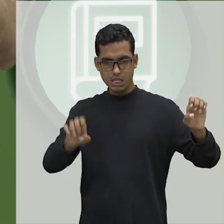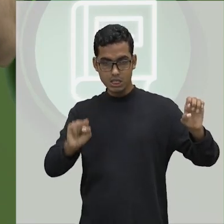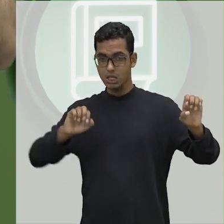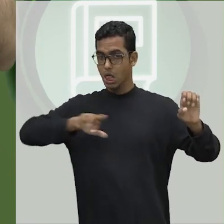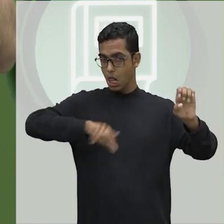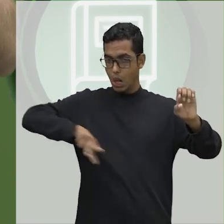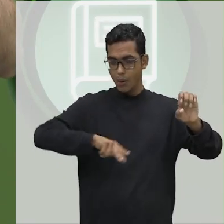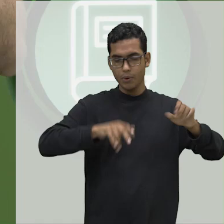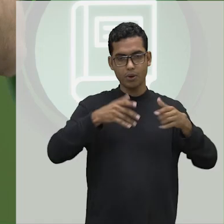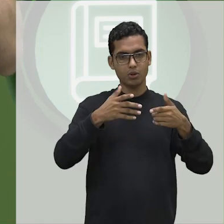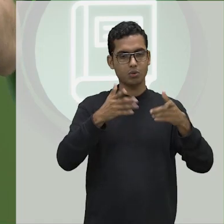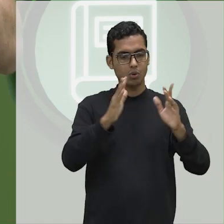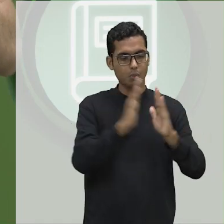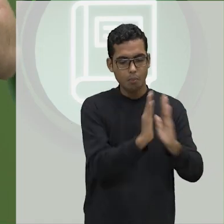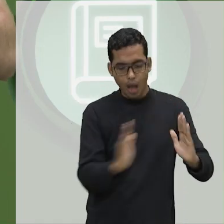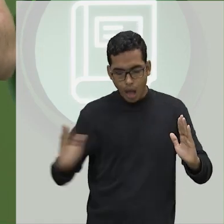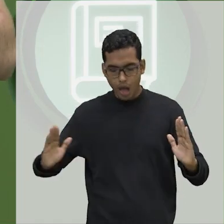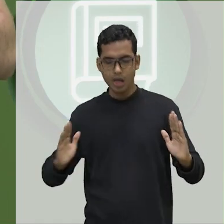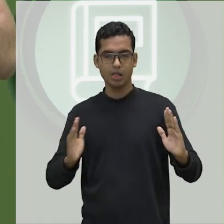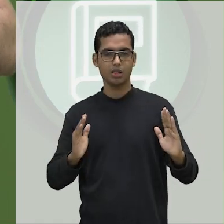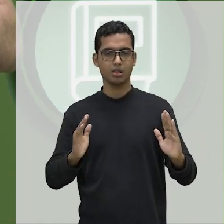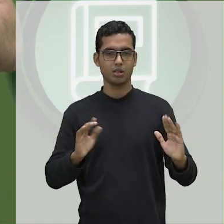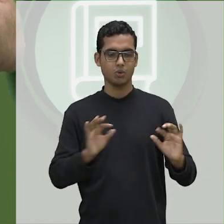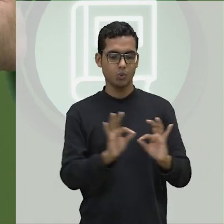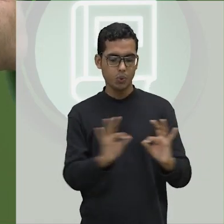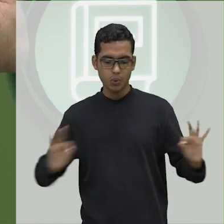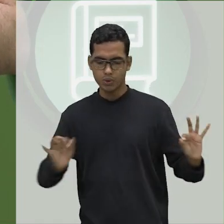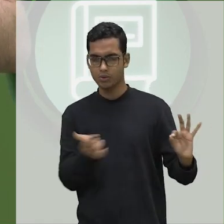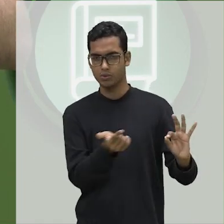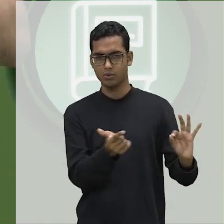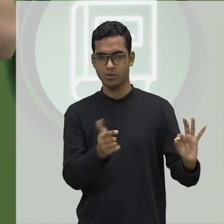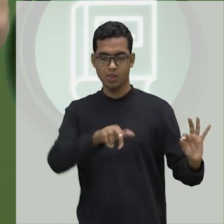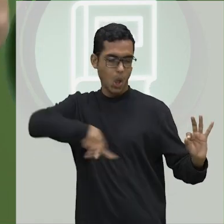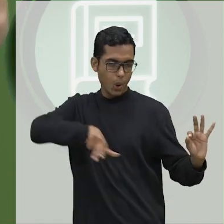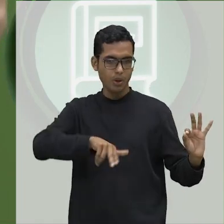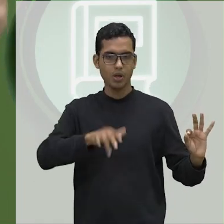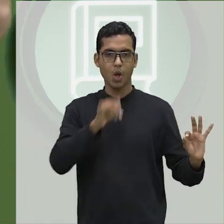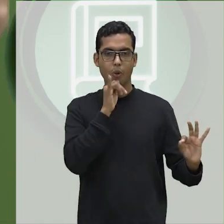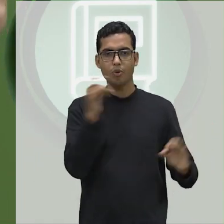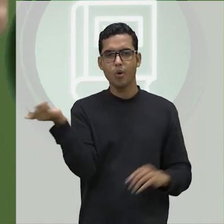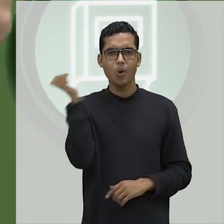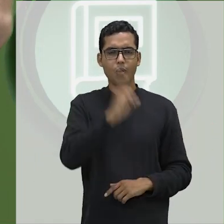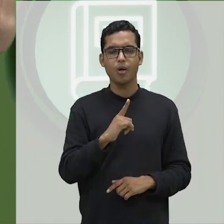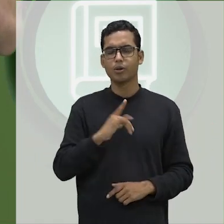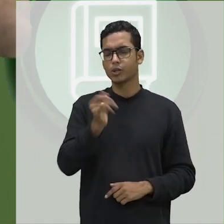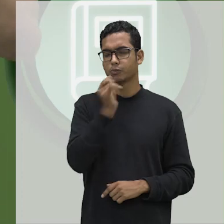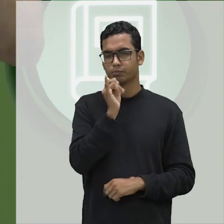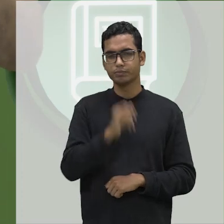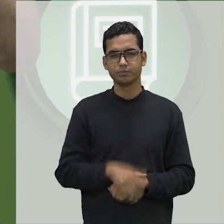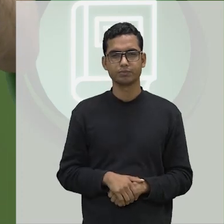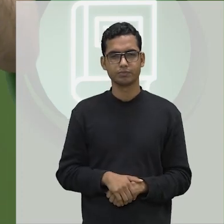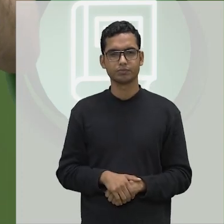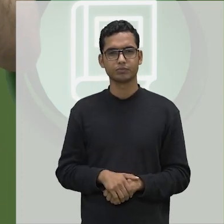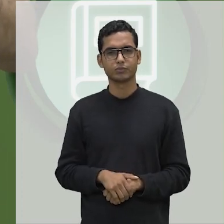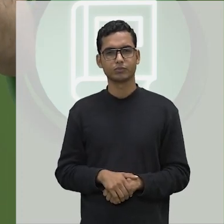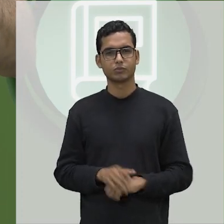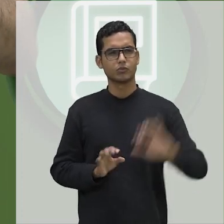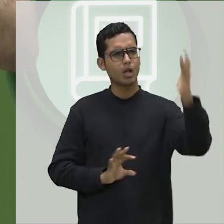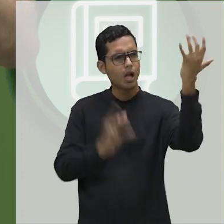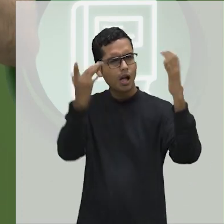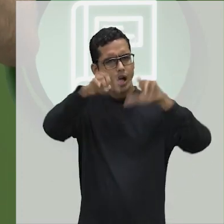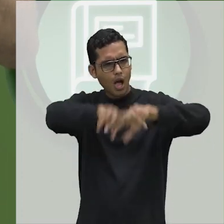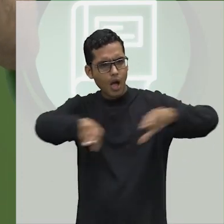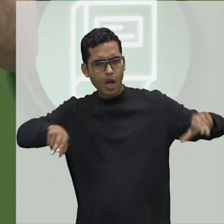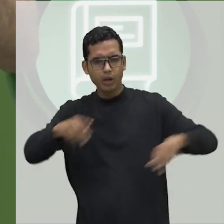descritos por essas equações diferenciais não lineares, eles conseguem prever assim uma gama de fenômenos que é chamado